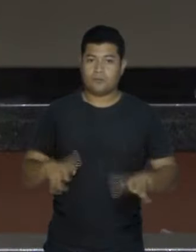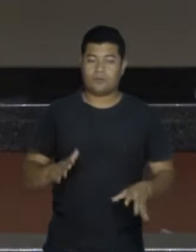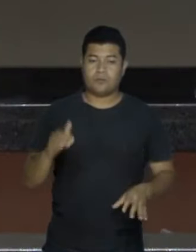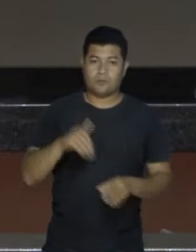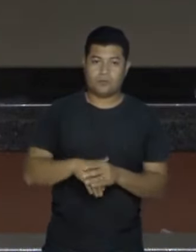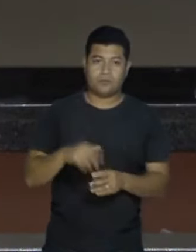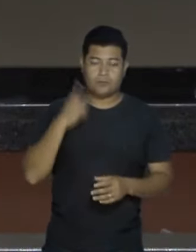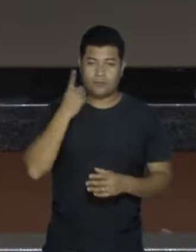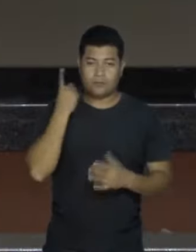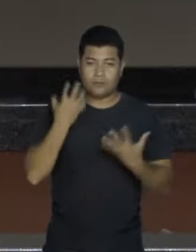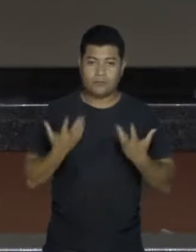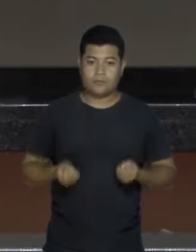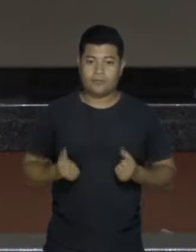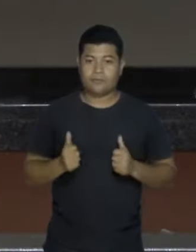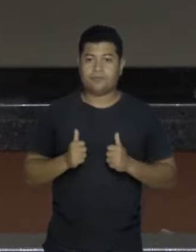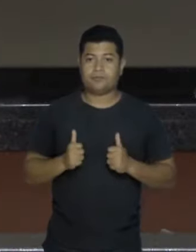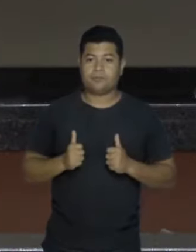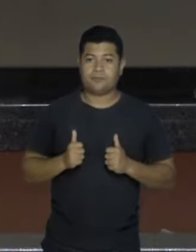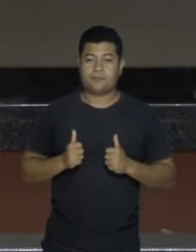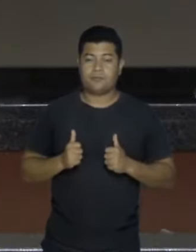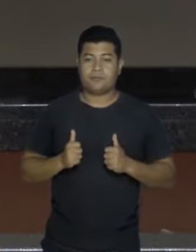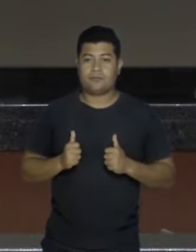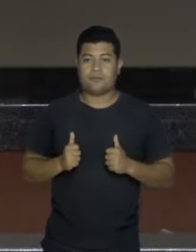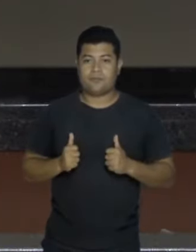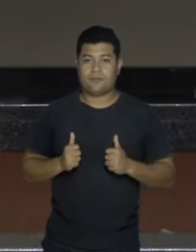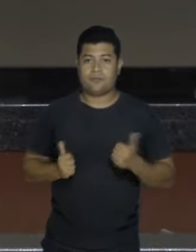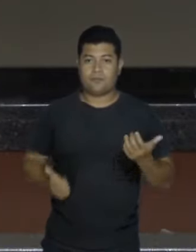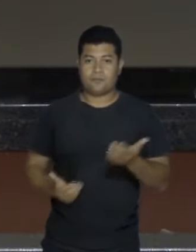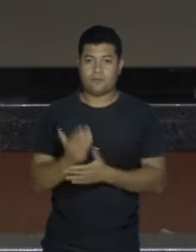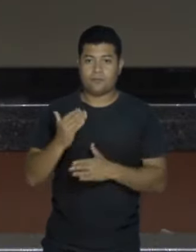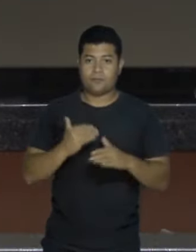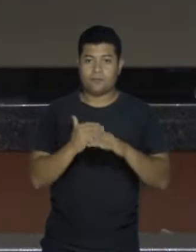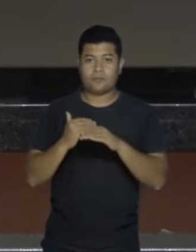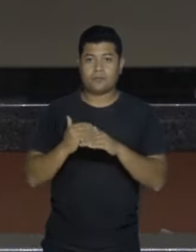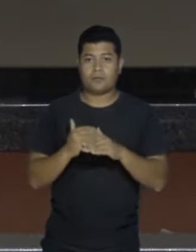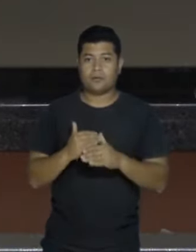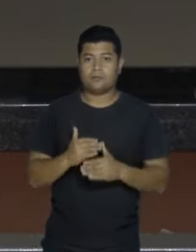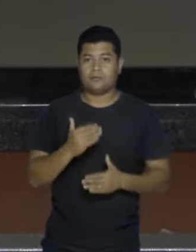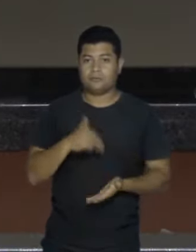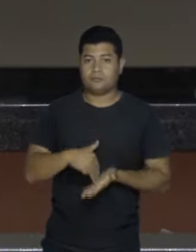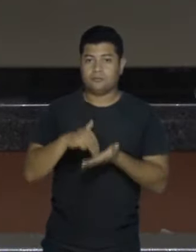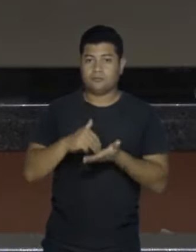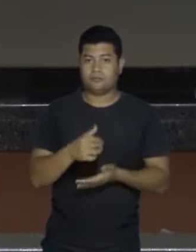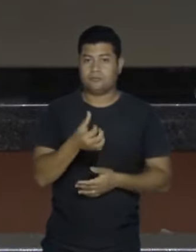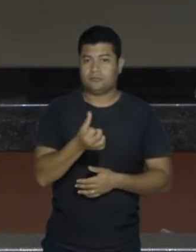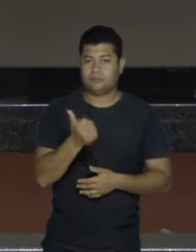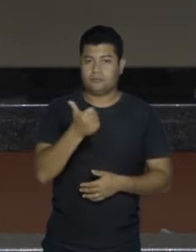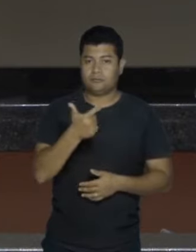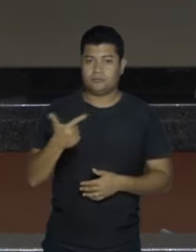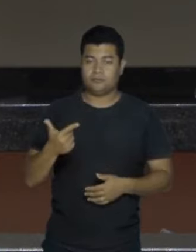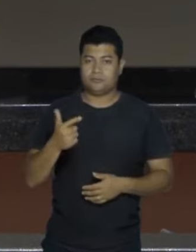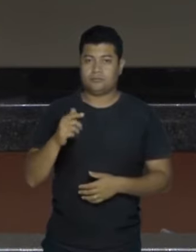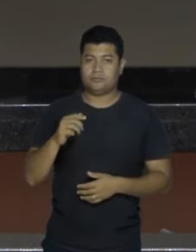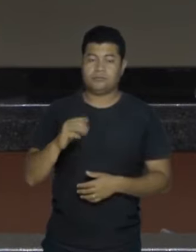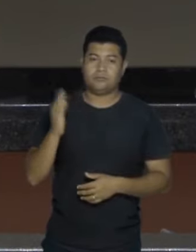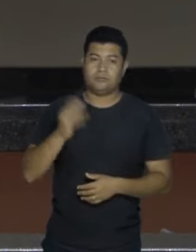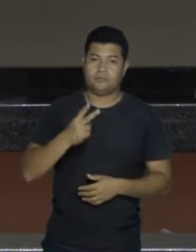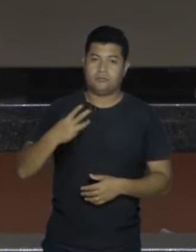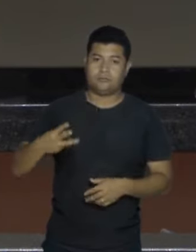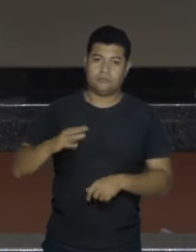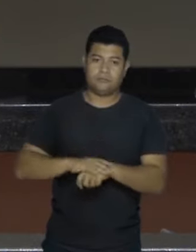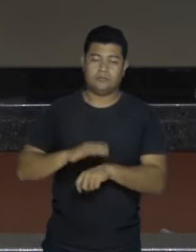que aprovam permanece como se encontra aprovado por unanimidade Moção 612/2023 autoria Deputado